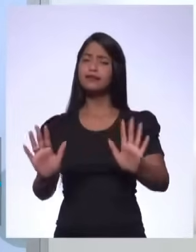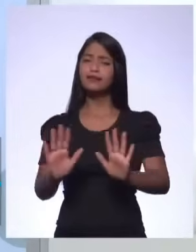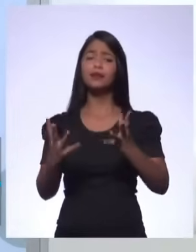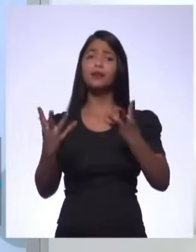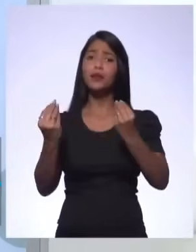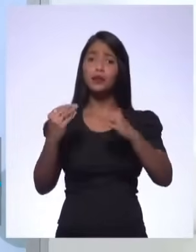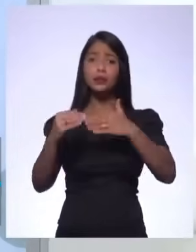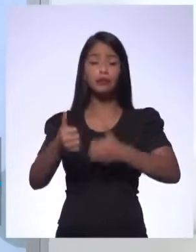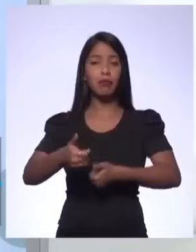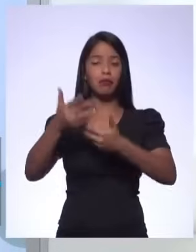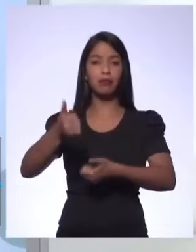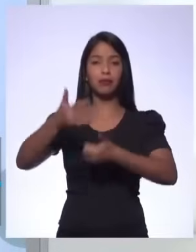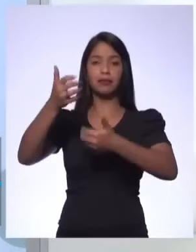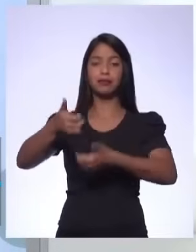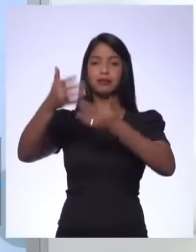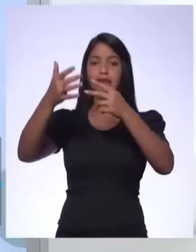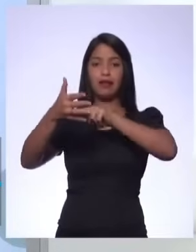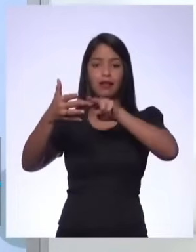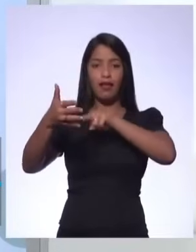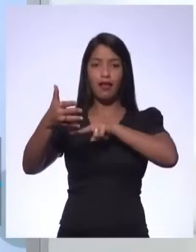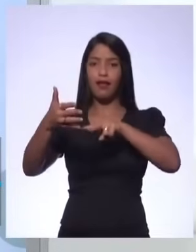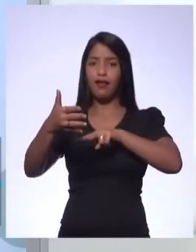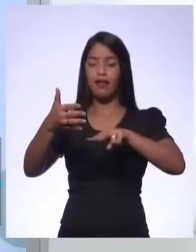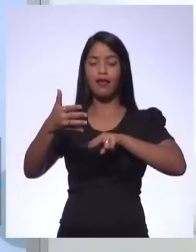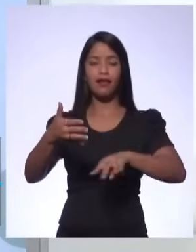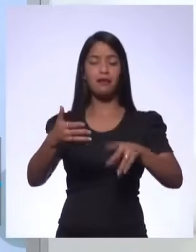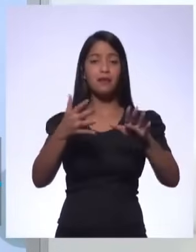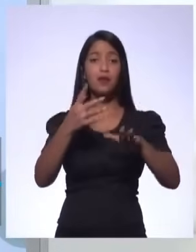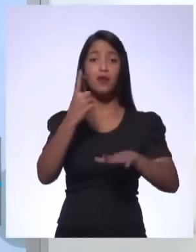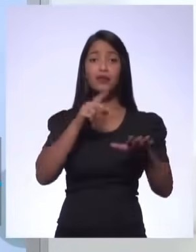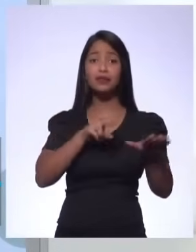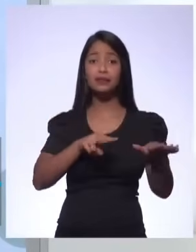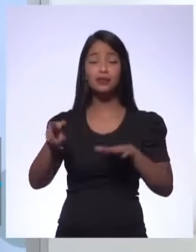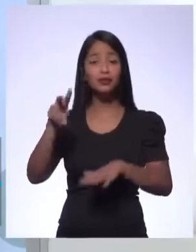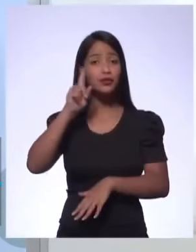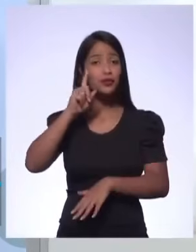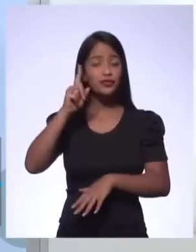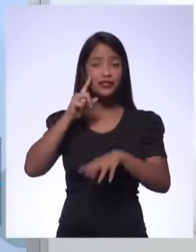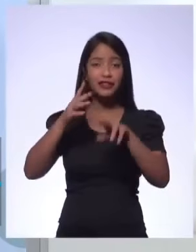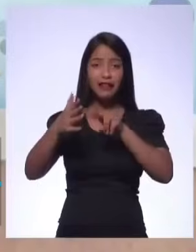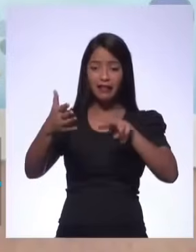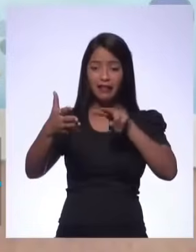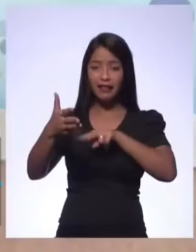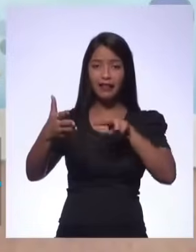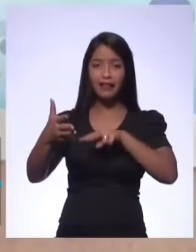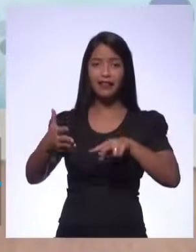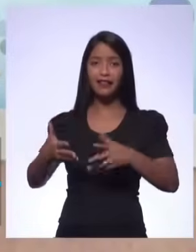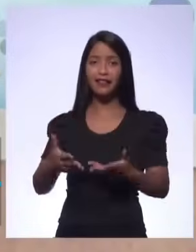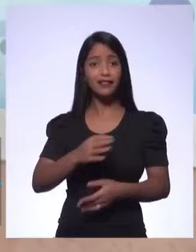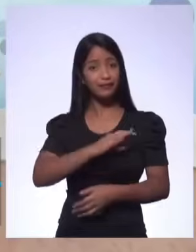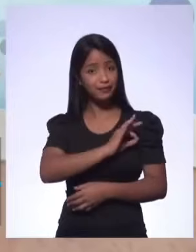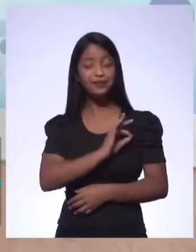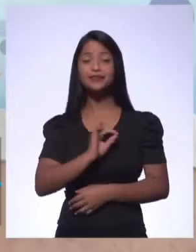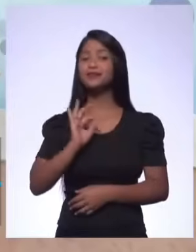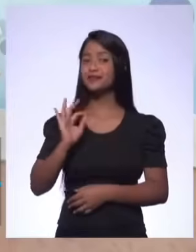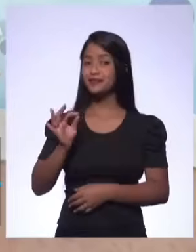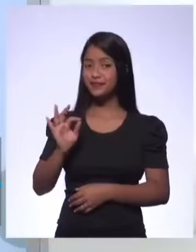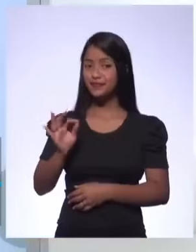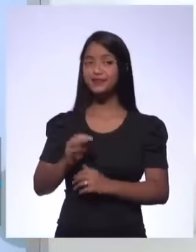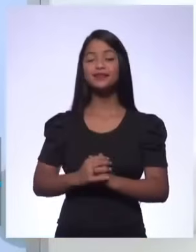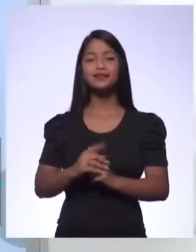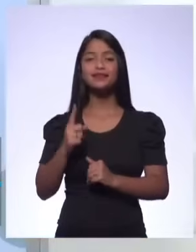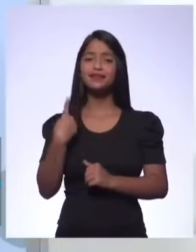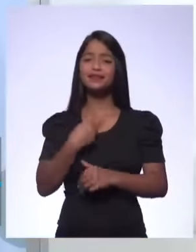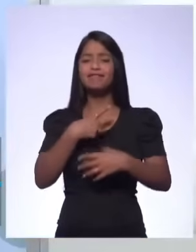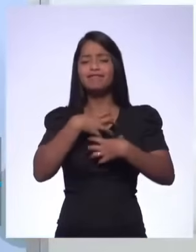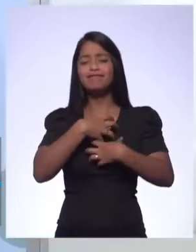E aí, se a gente for ficar lendo aqui, a gente tem que tirar uma semana de aula todos os dias só para ficar lendo, né, professor? É isso aí. E a gente fica triste, viu, de não poder ler